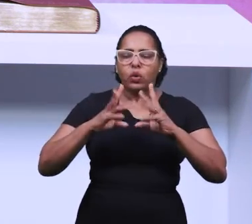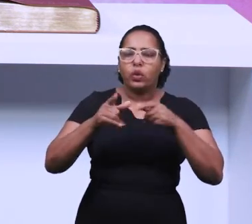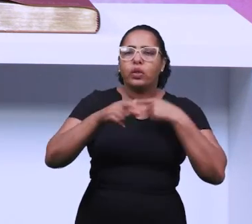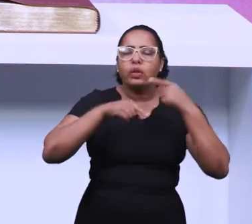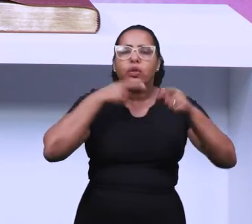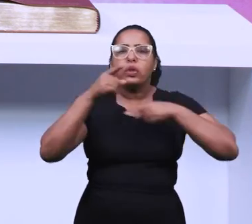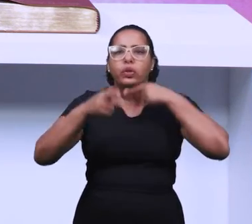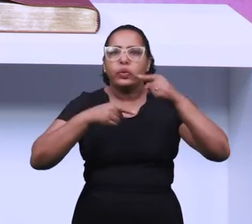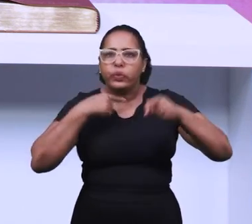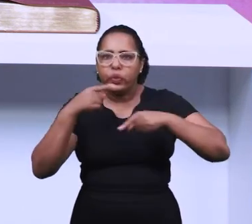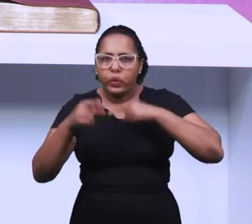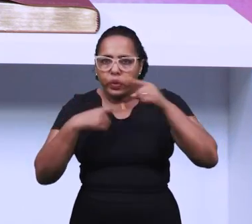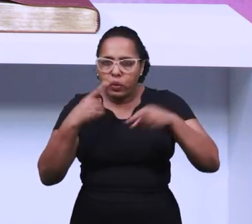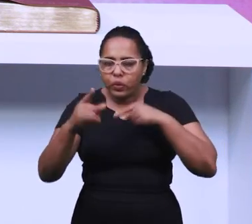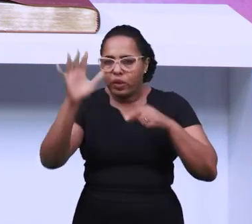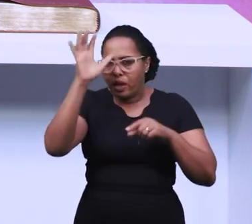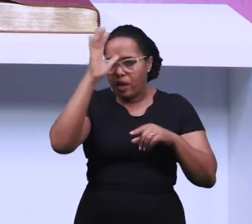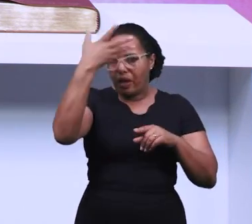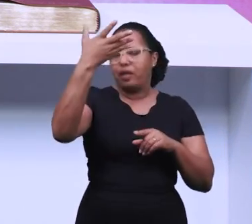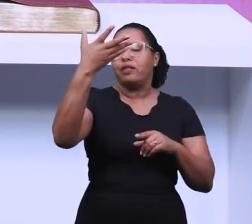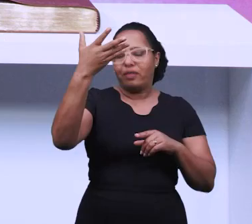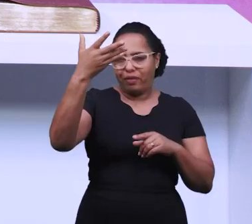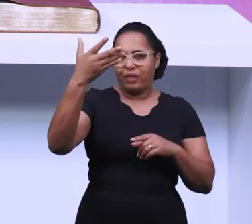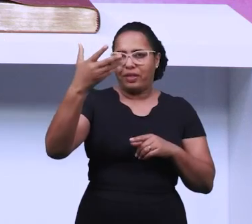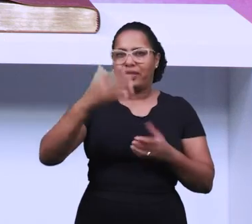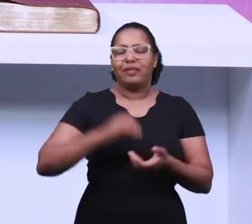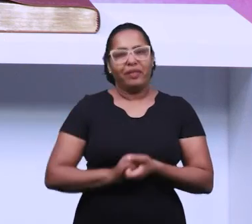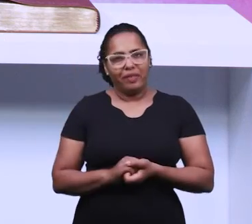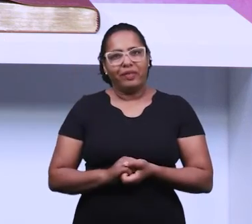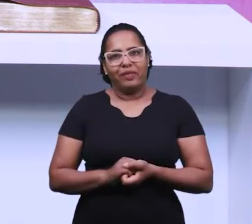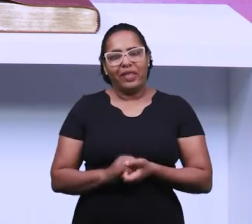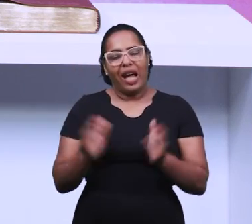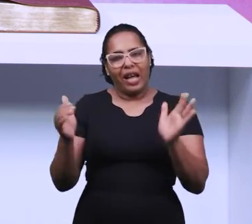para que todas as questões, as dúvidas sejam